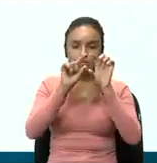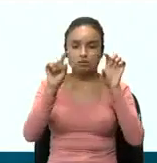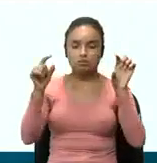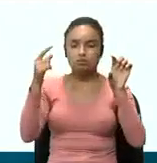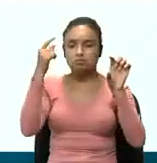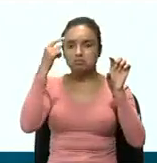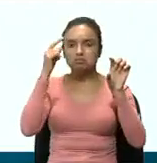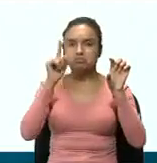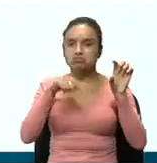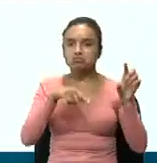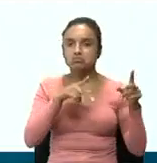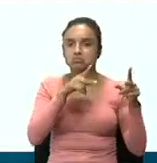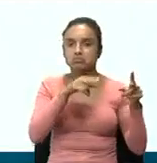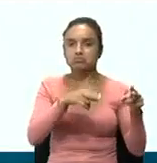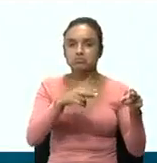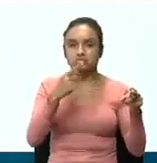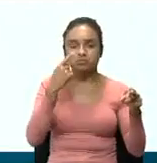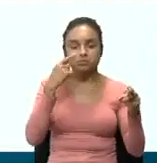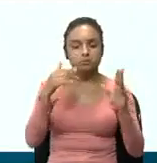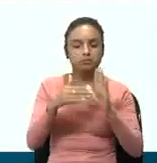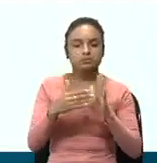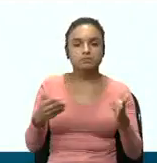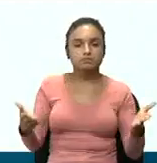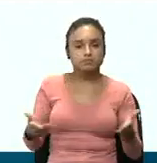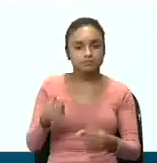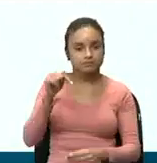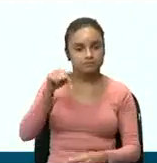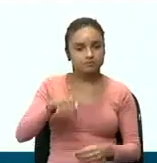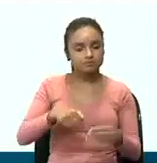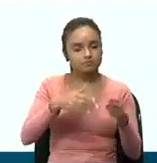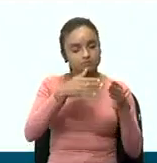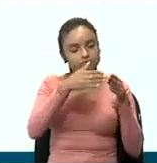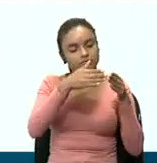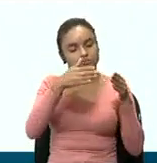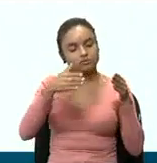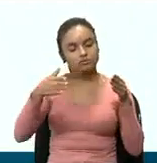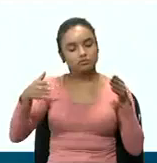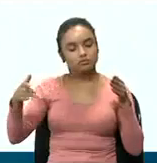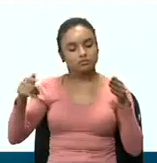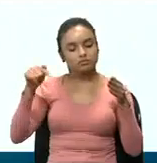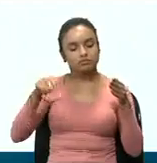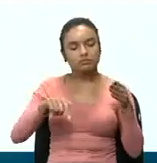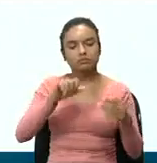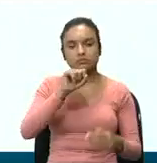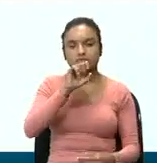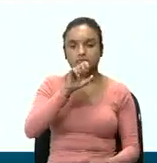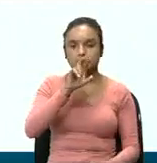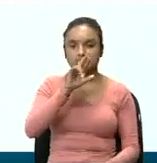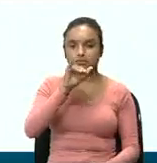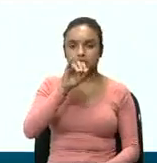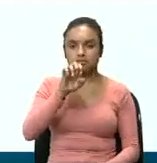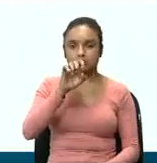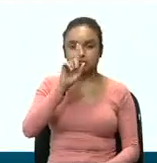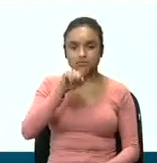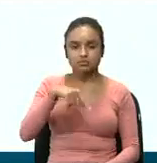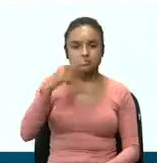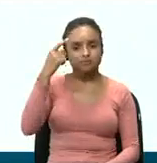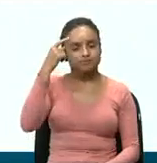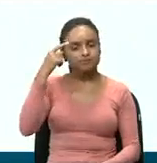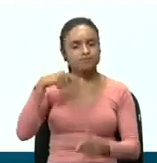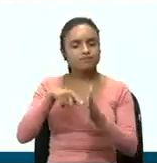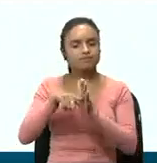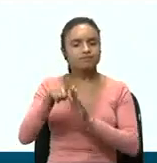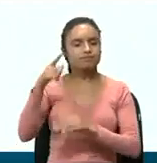ela é parecida com o que nós trabalhamos até agora? Né? E esse questionamento é importante. Por que